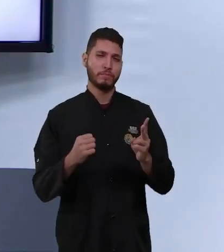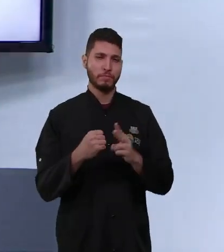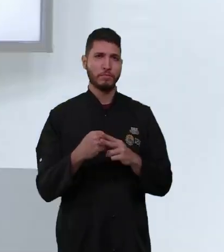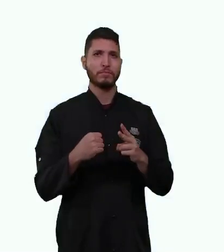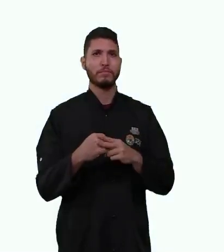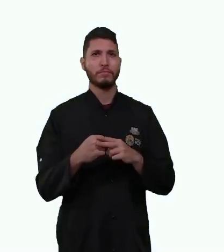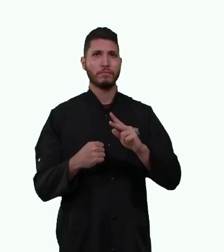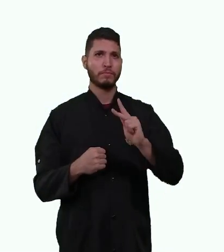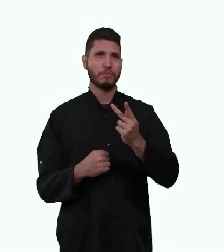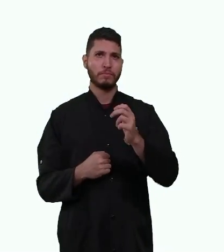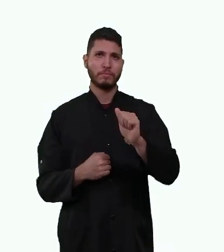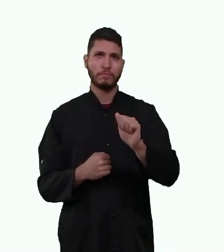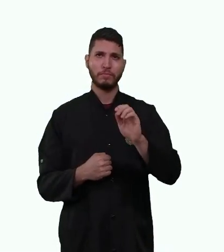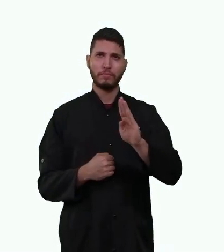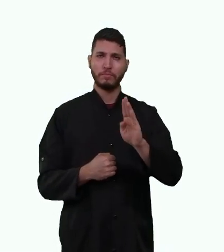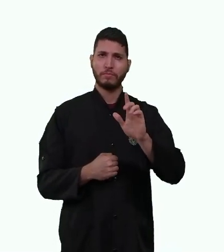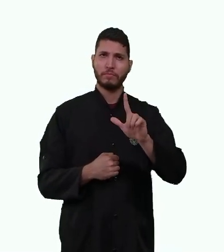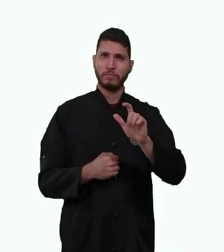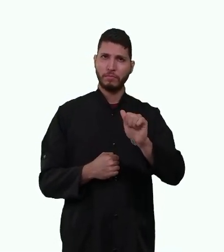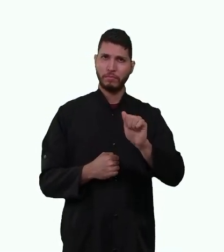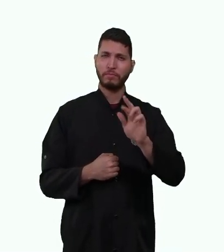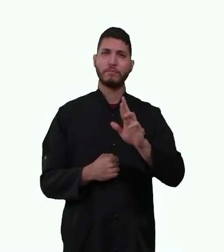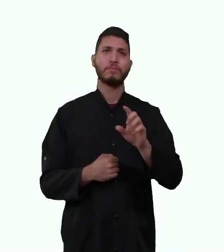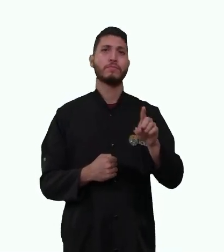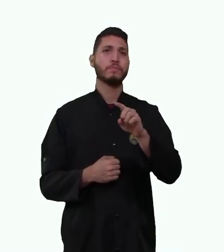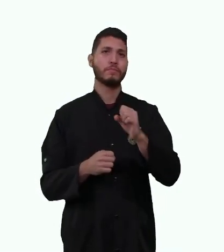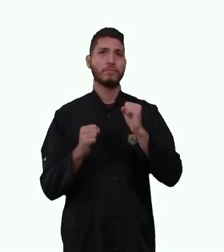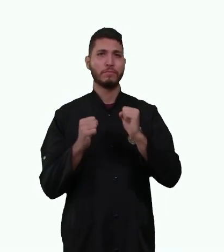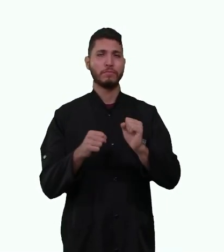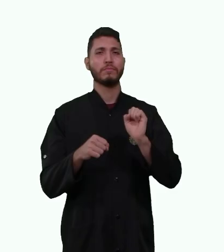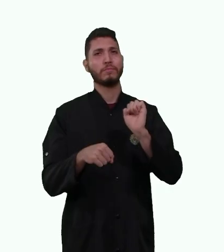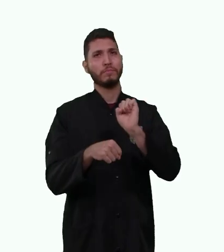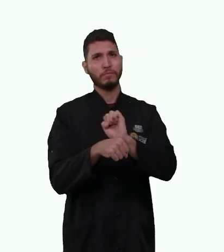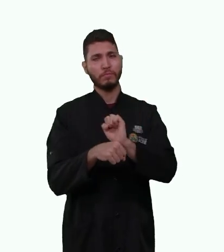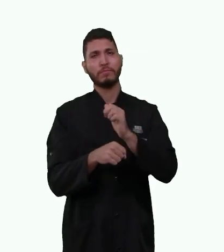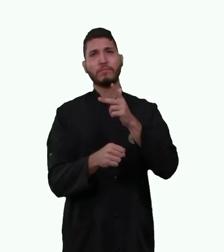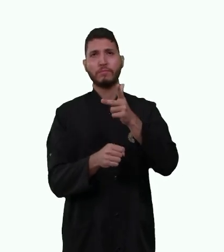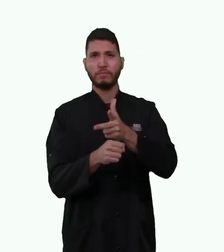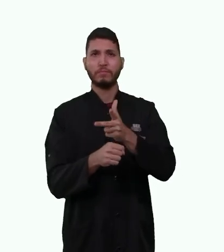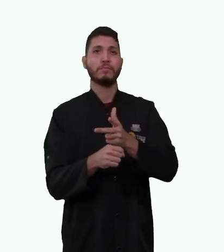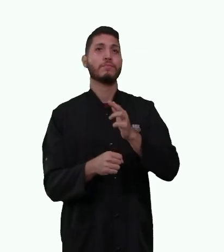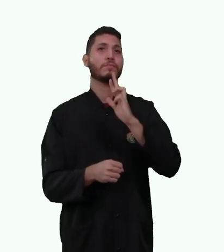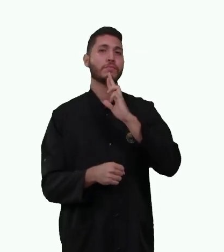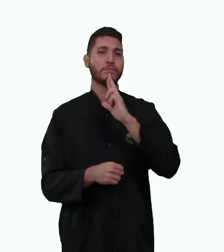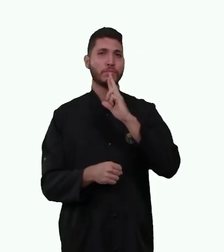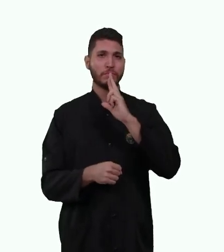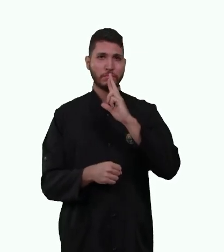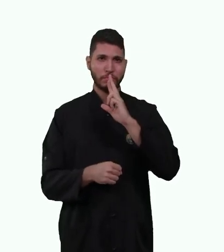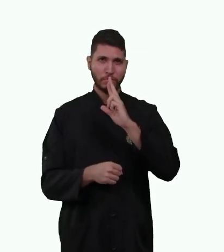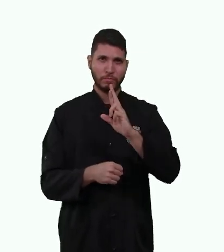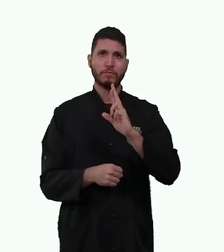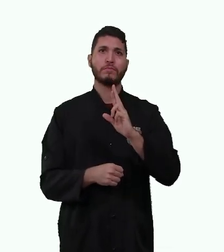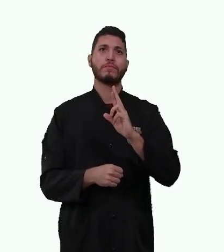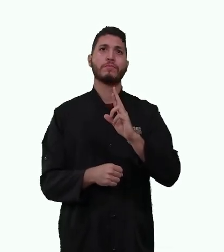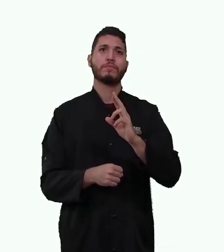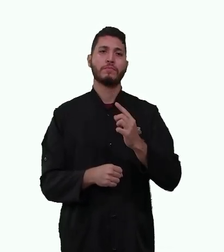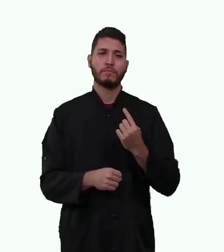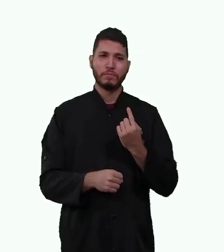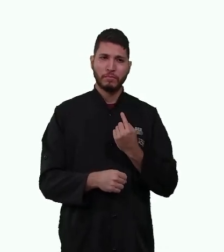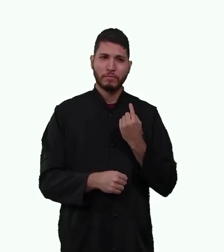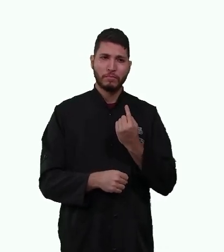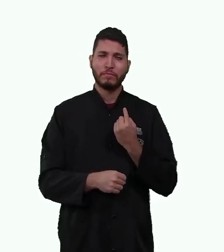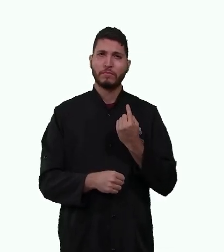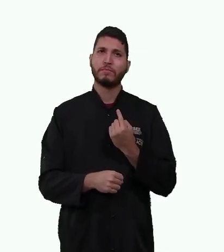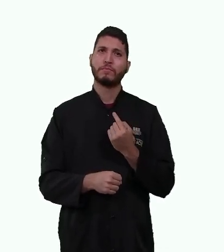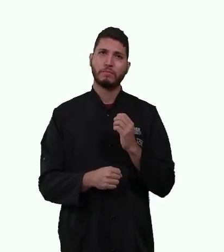acompanhem aí. Se vocês quiserem dar uma pausinha no vídeo para responderem a questão sozinhos, esse é o momento. Aqui nós